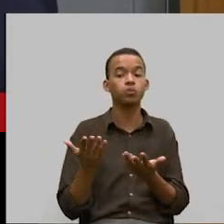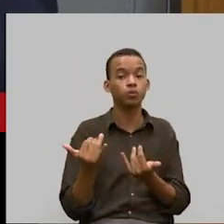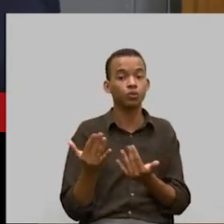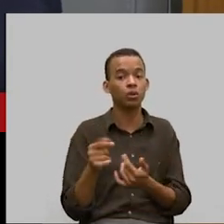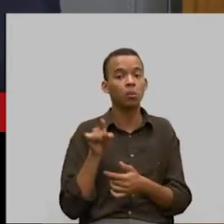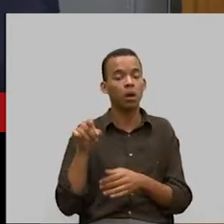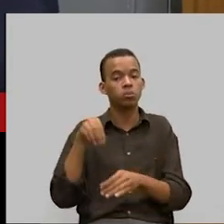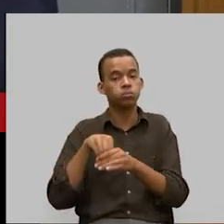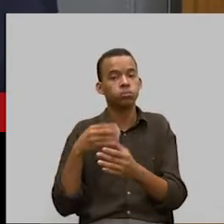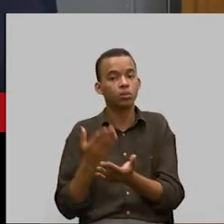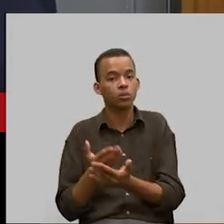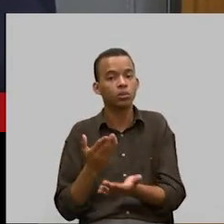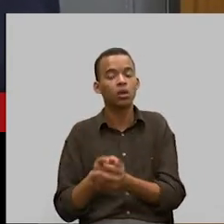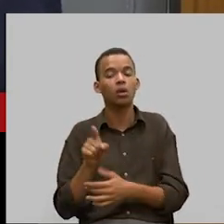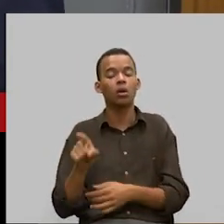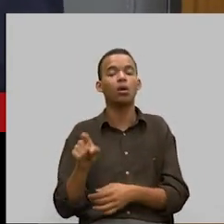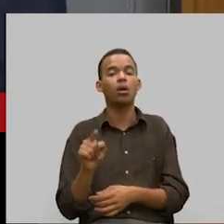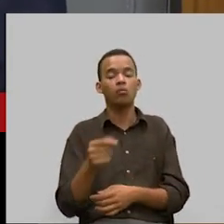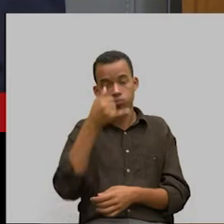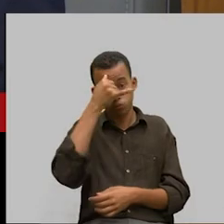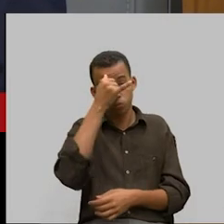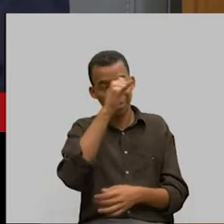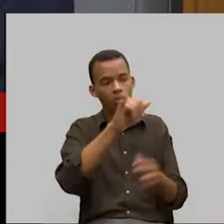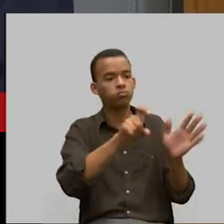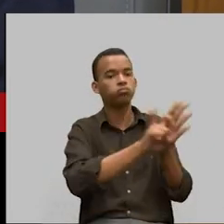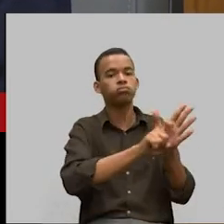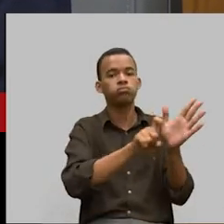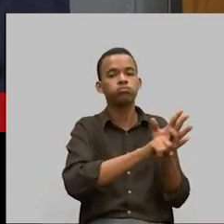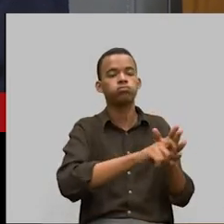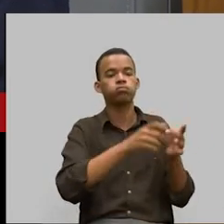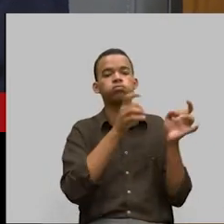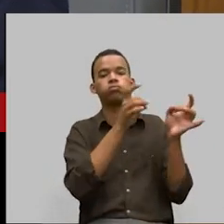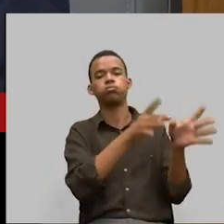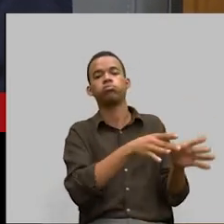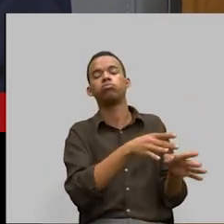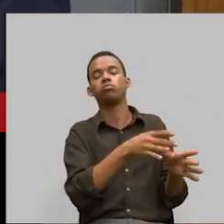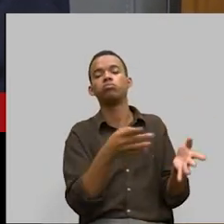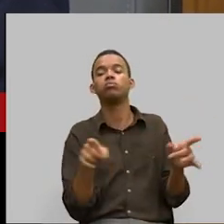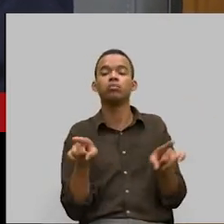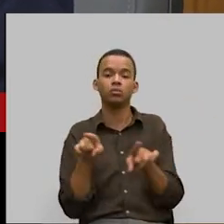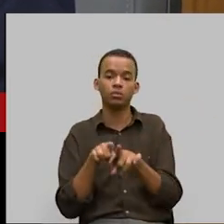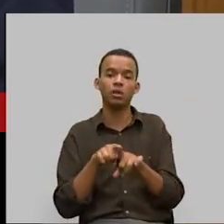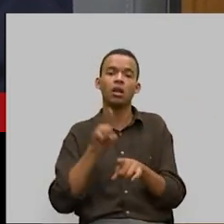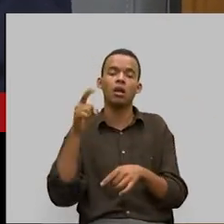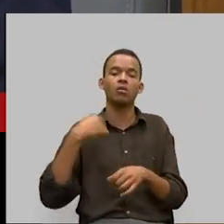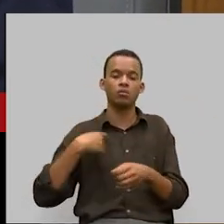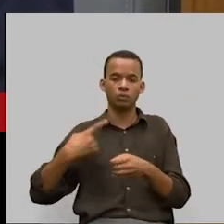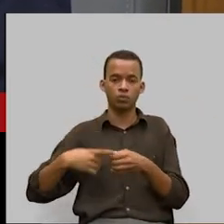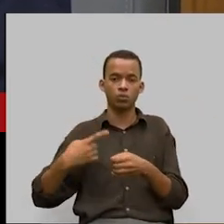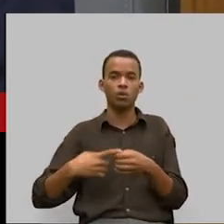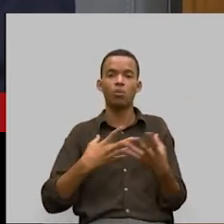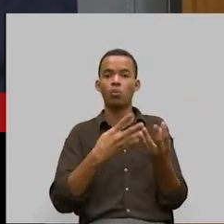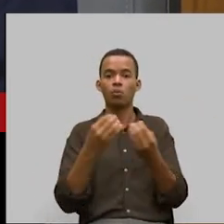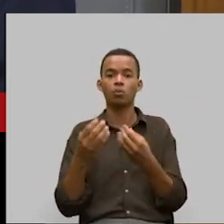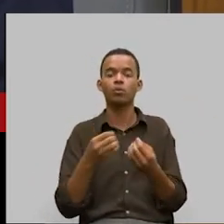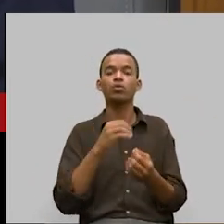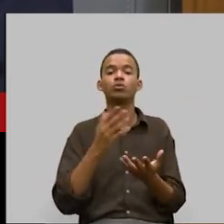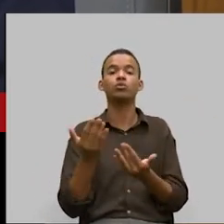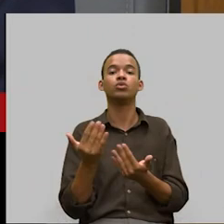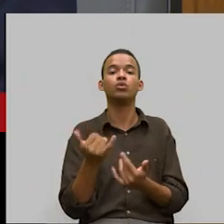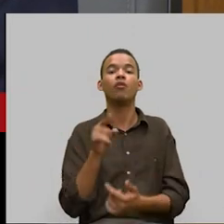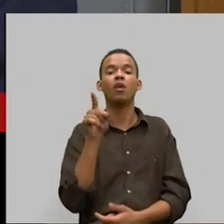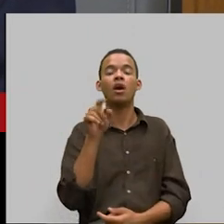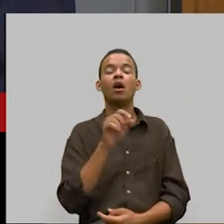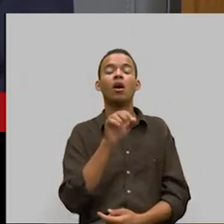para não cair no mundo da droga no meu Município de 6.000 habitantes nos últimos 4 meses morreu oito jovens